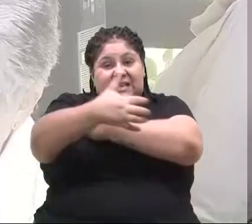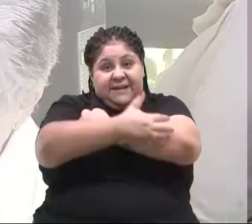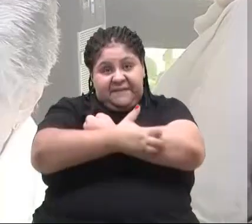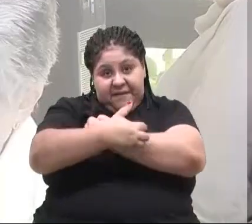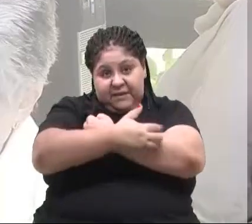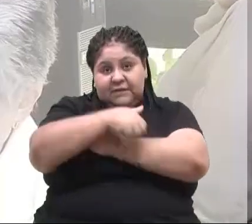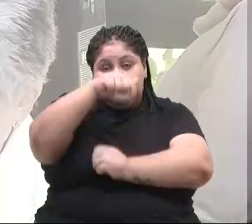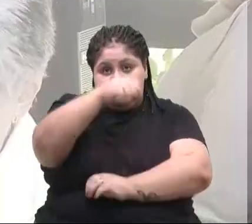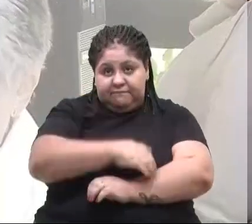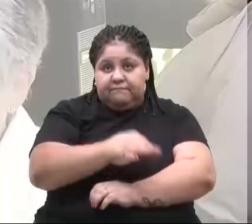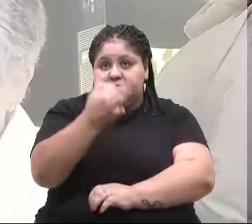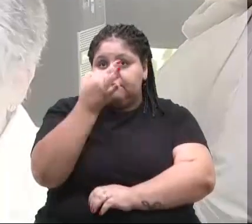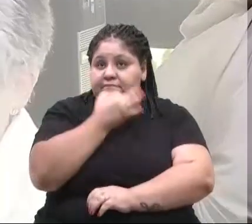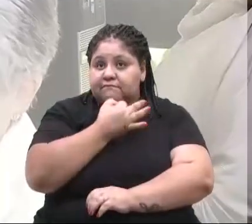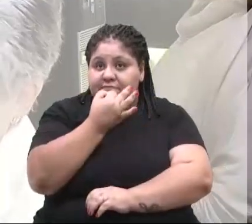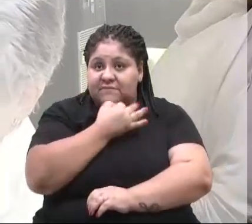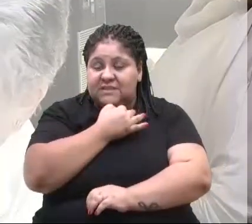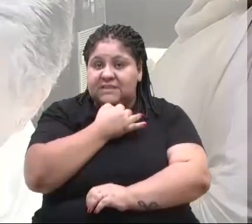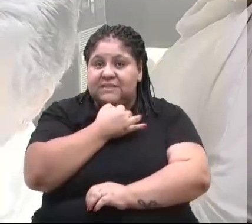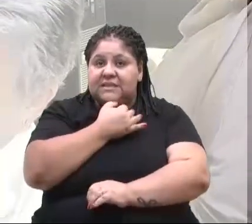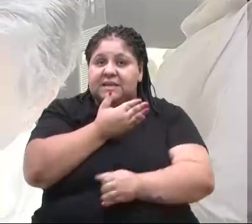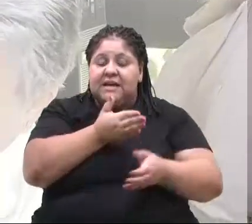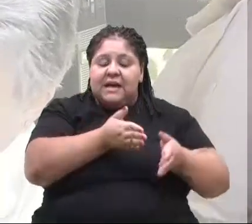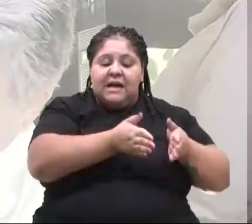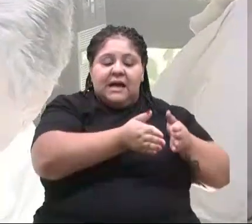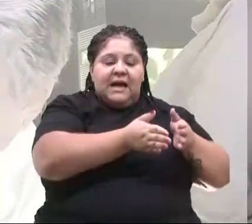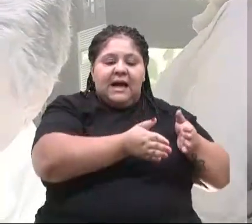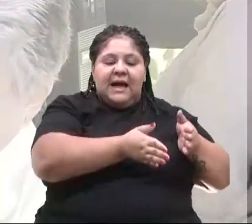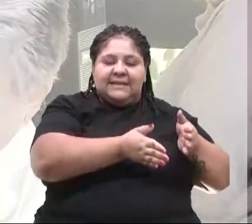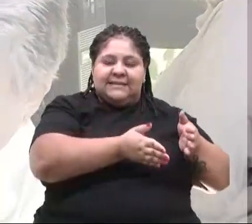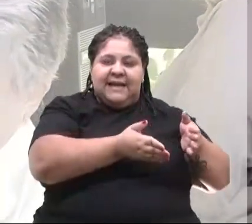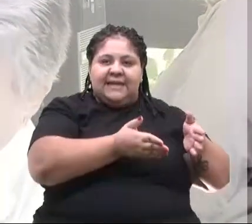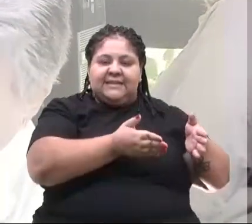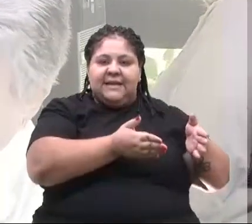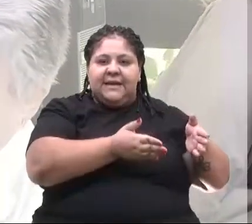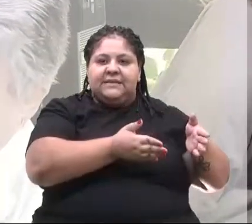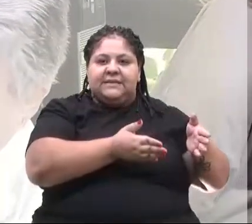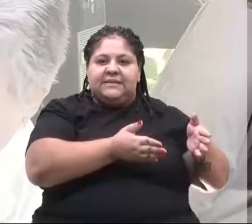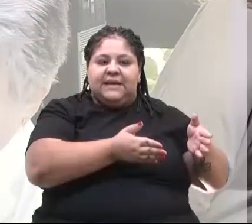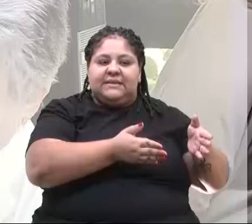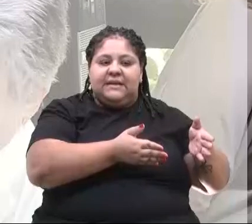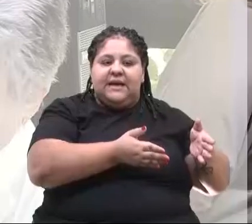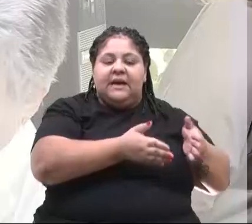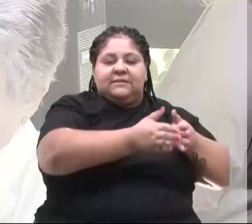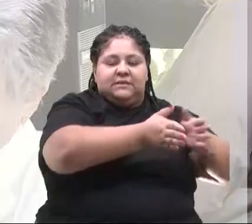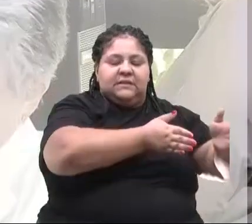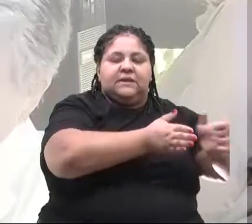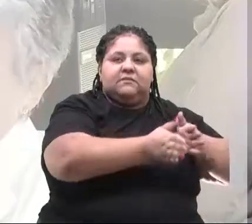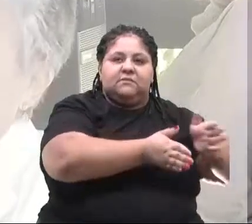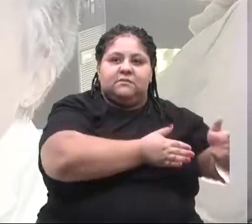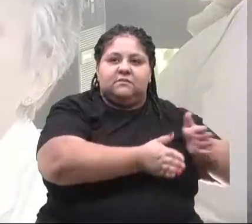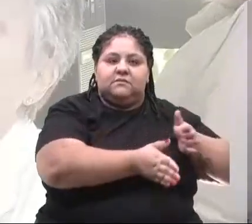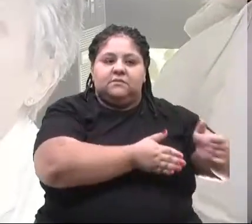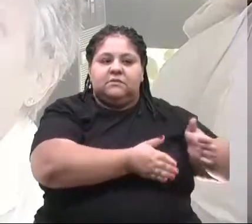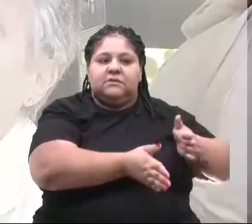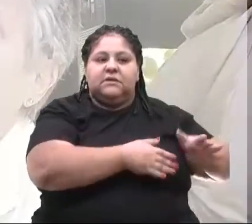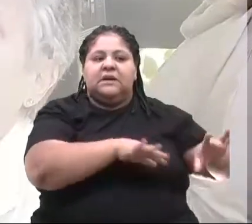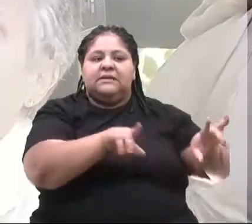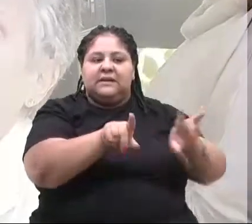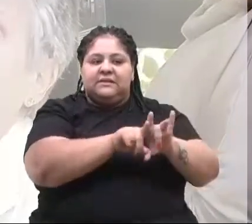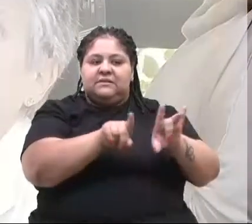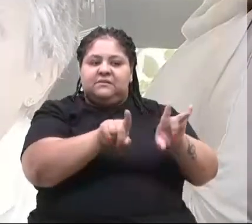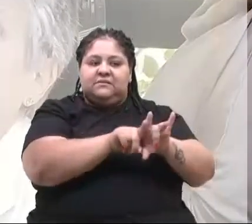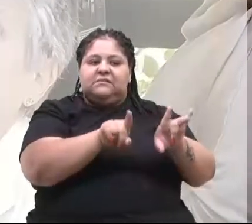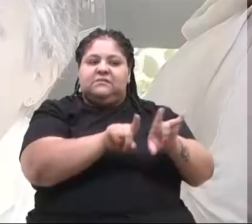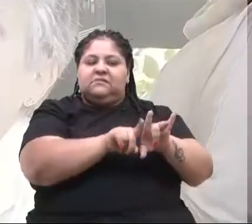de Caxias acessem essa festa, mas que também a gente não deixe de olhar para as